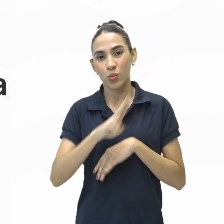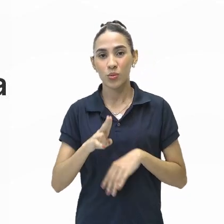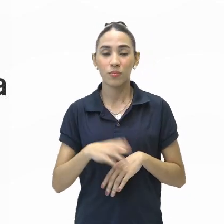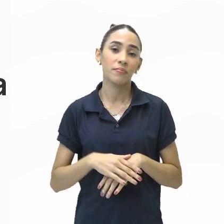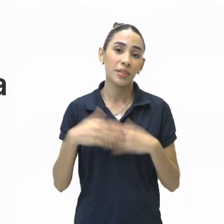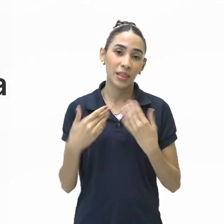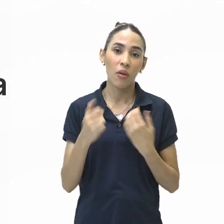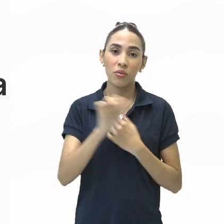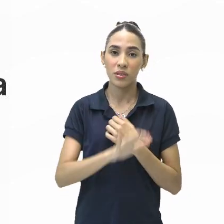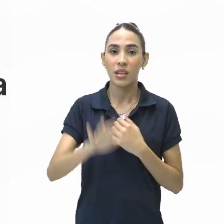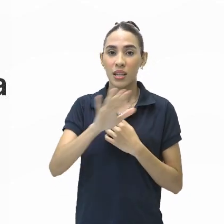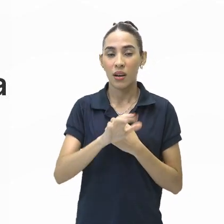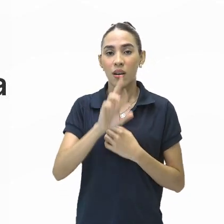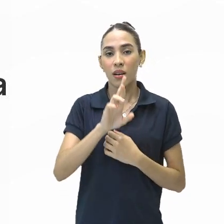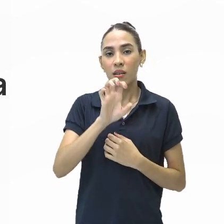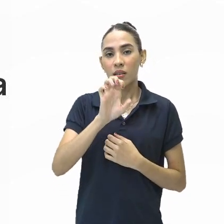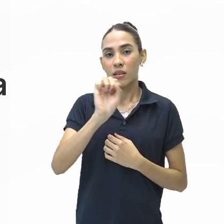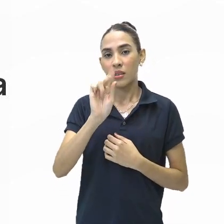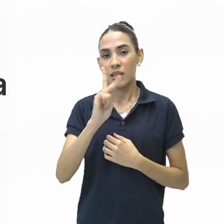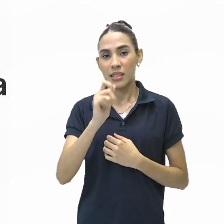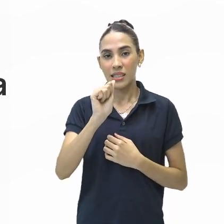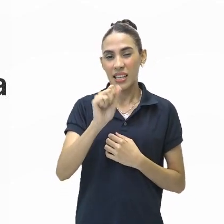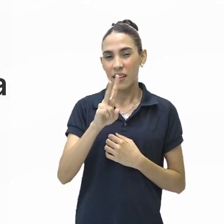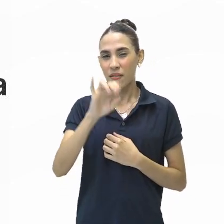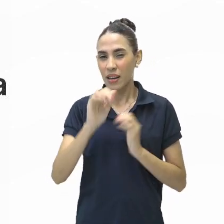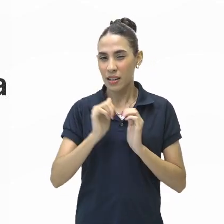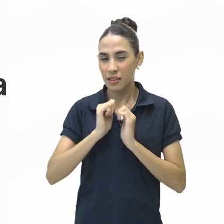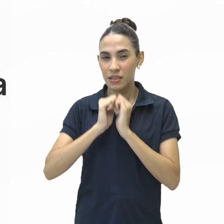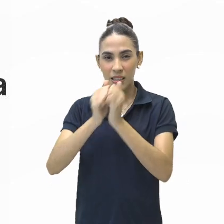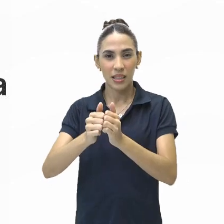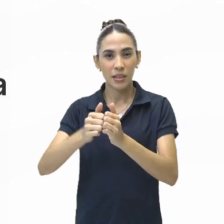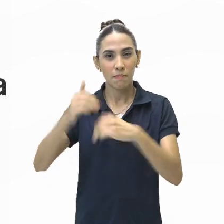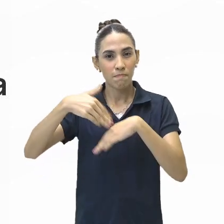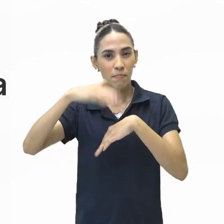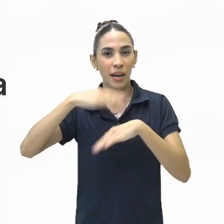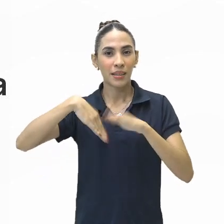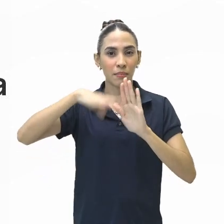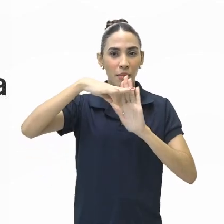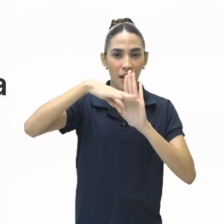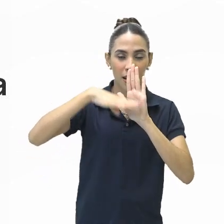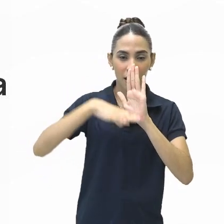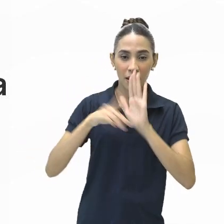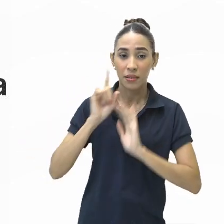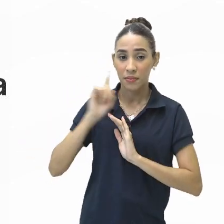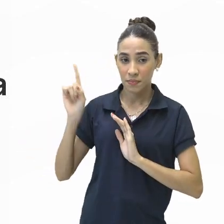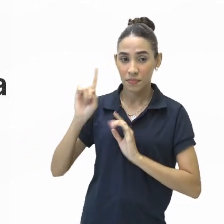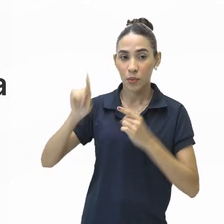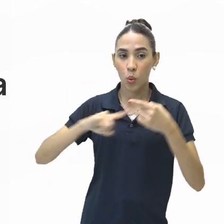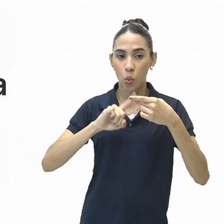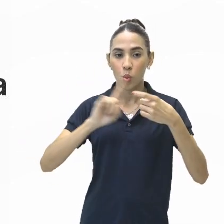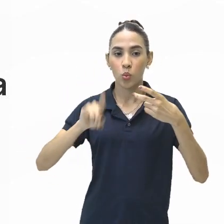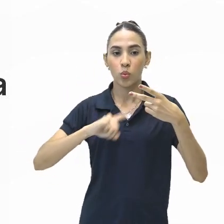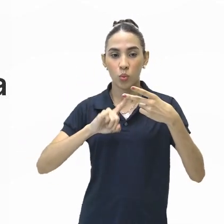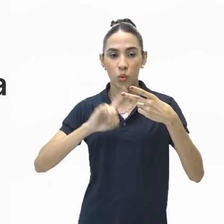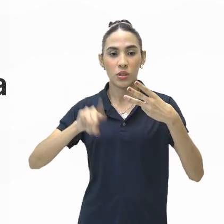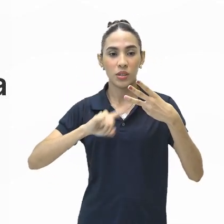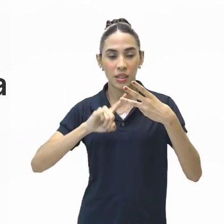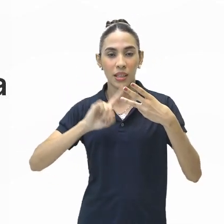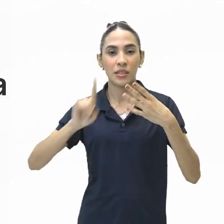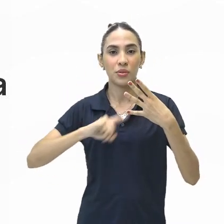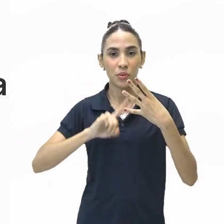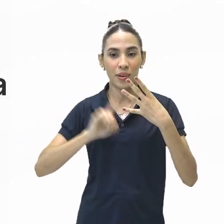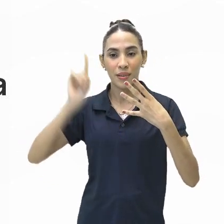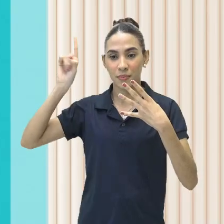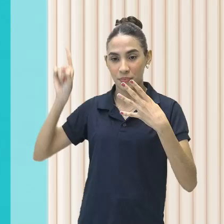de forma geral, a resenha crítica vai seguir mais ou menos esse padrão. A apresentação, descrição, avaliação e